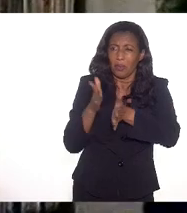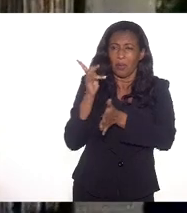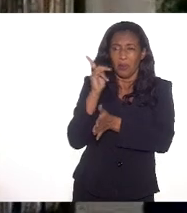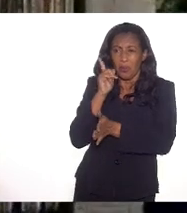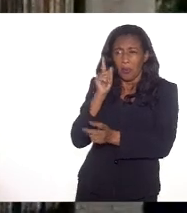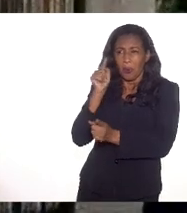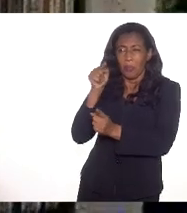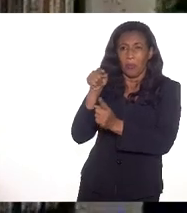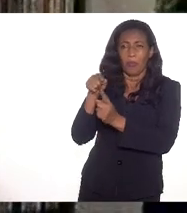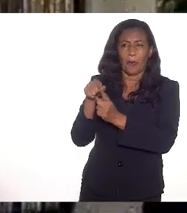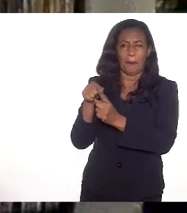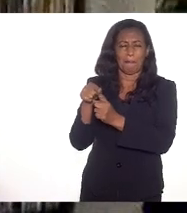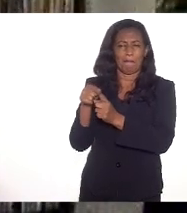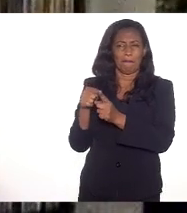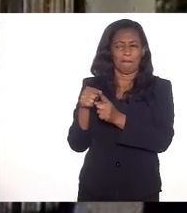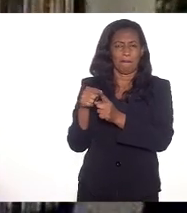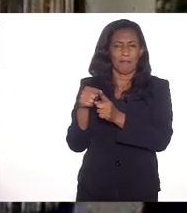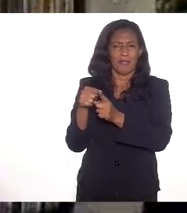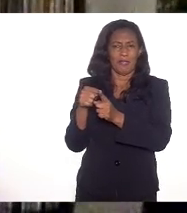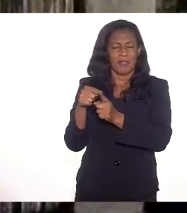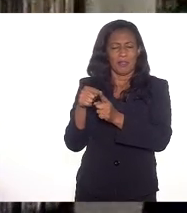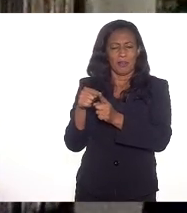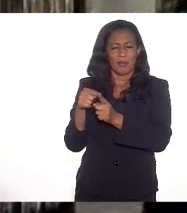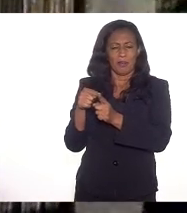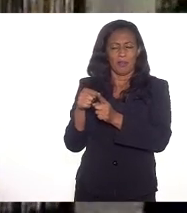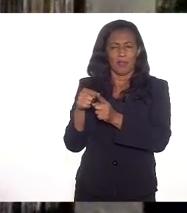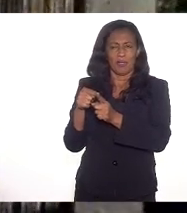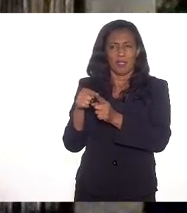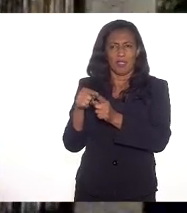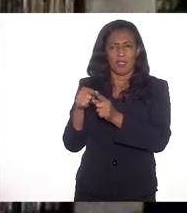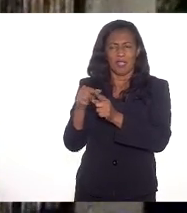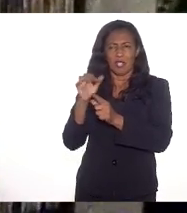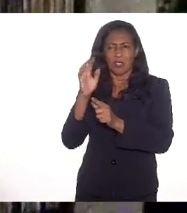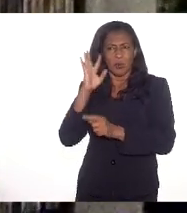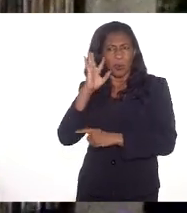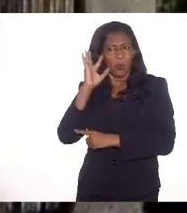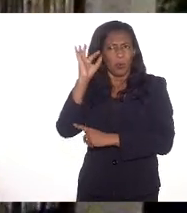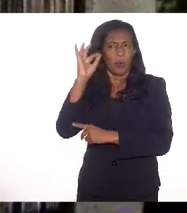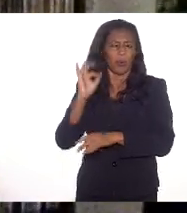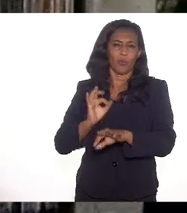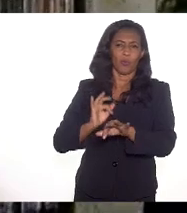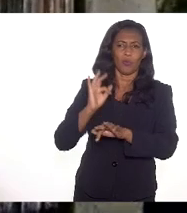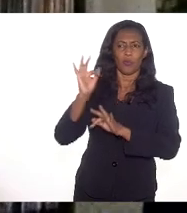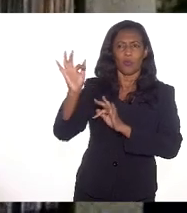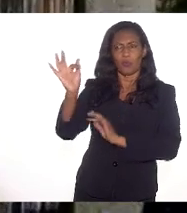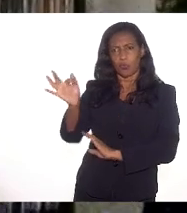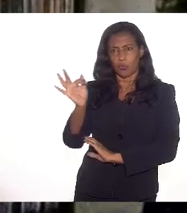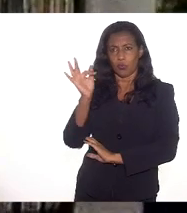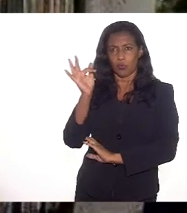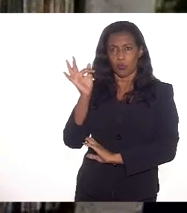essas situações e que estamos reformulando o futuro?